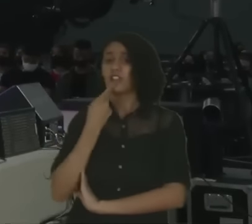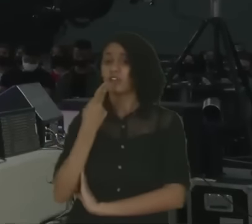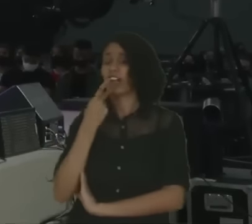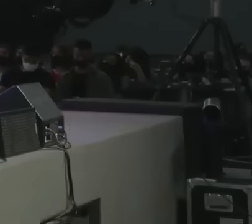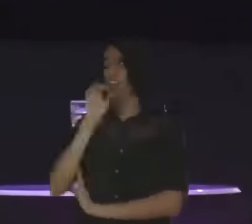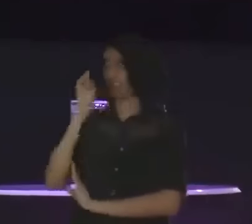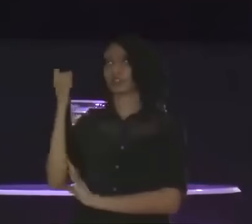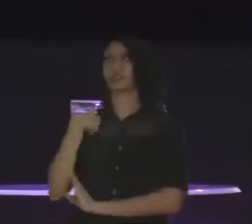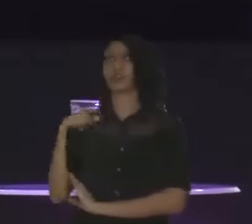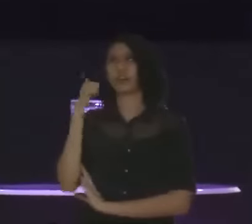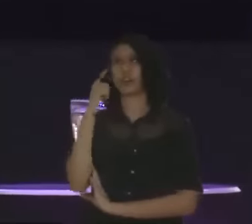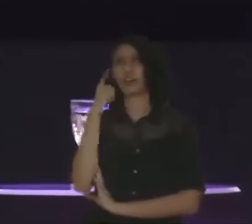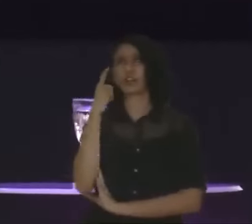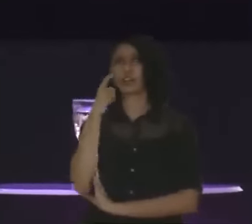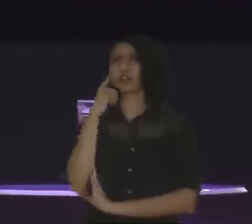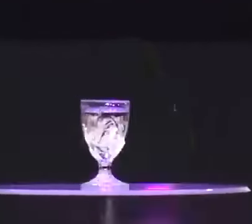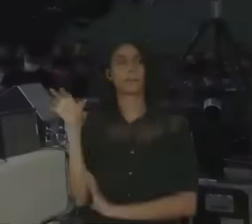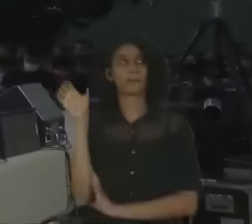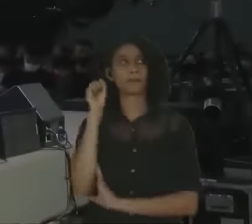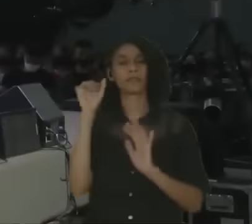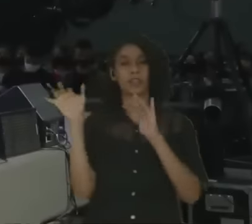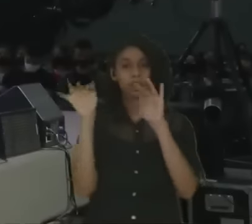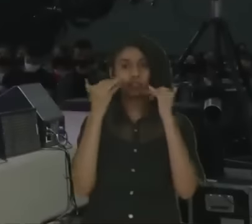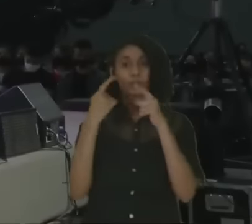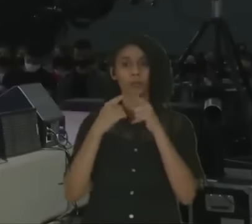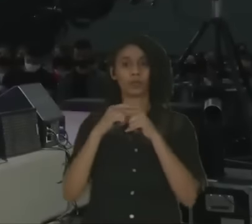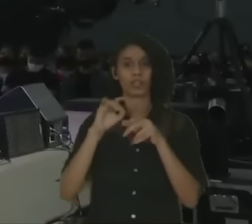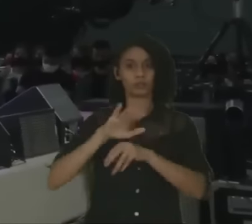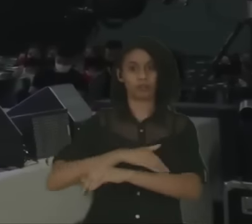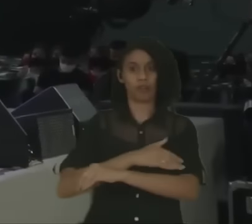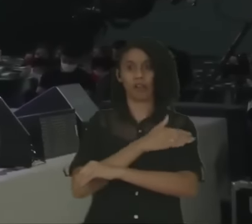Deus eu vou ficar ligado Porque durante o dia ele pode falar comigo